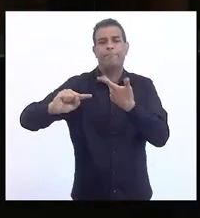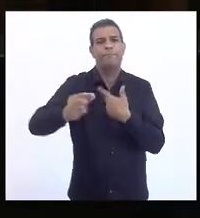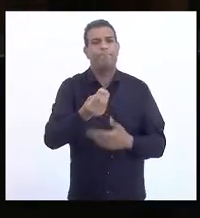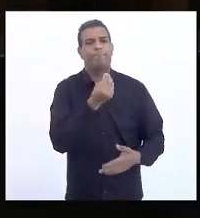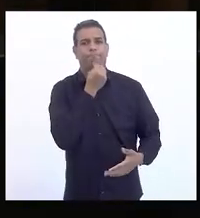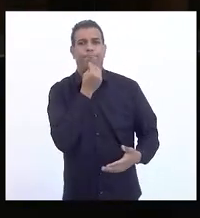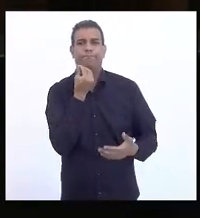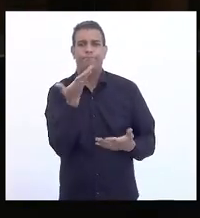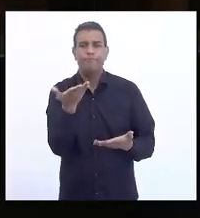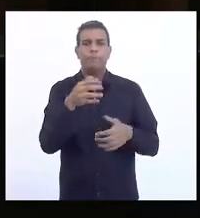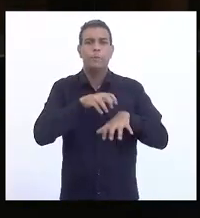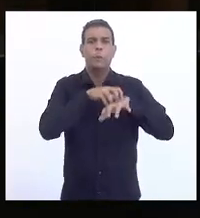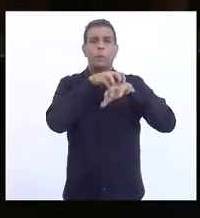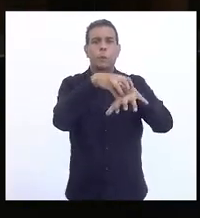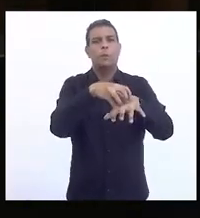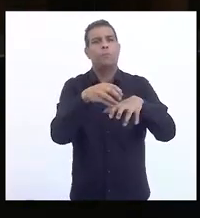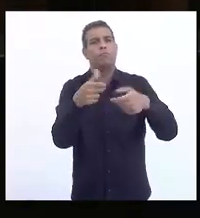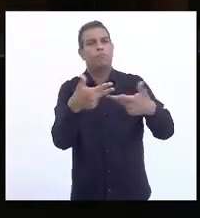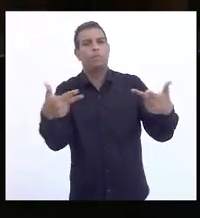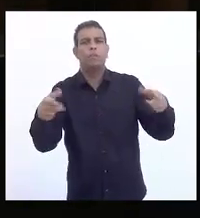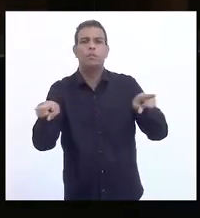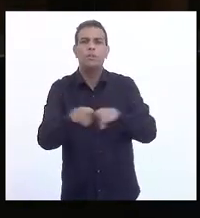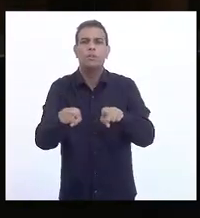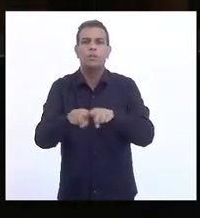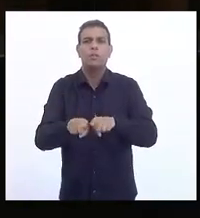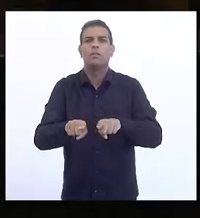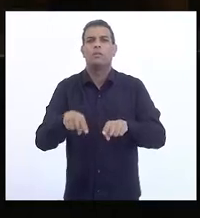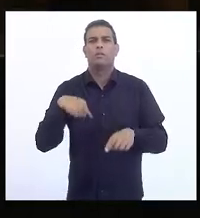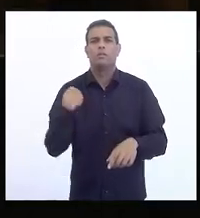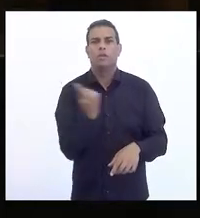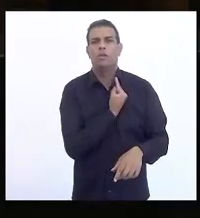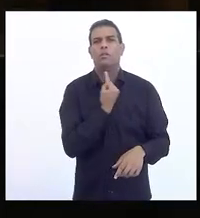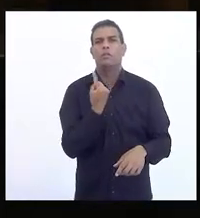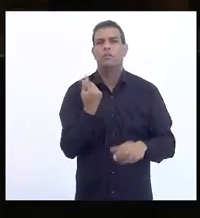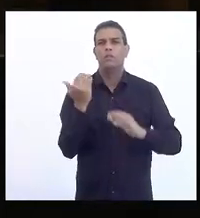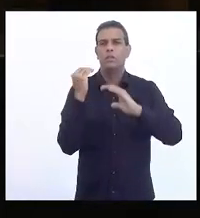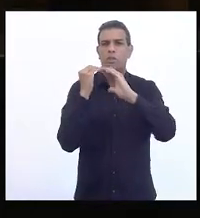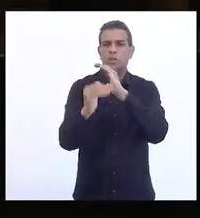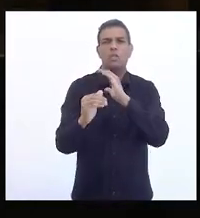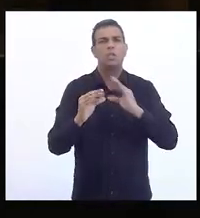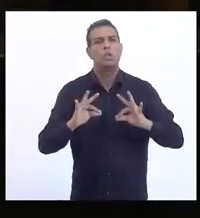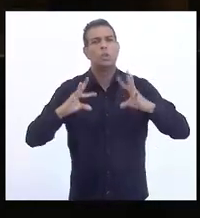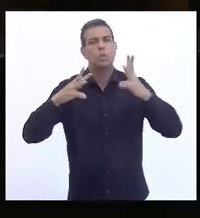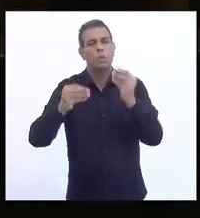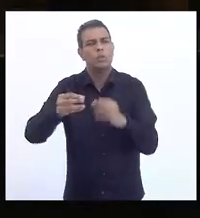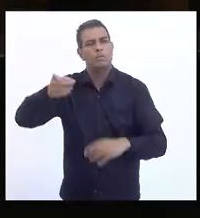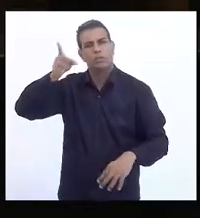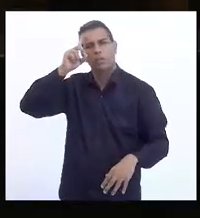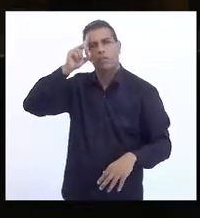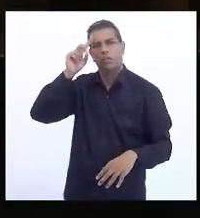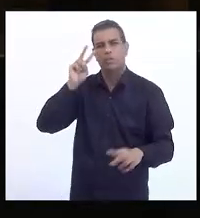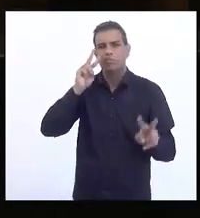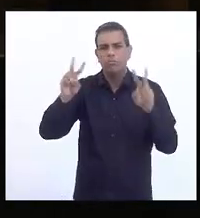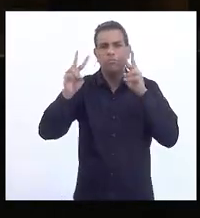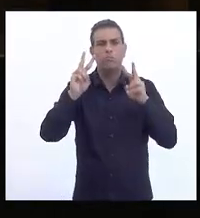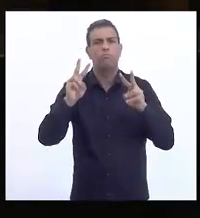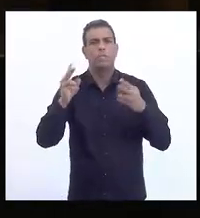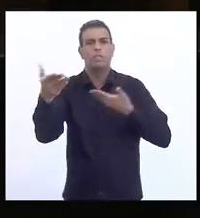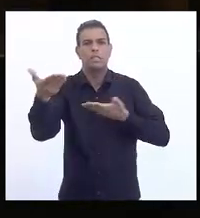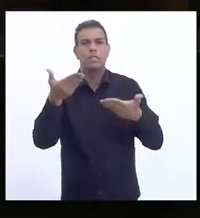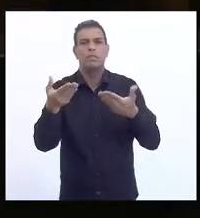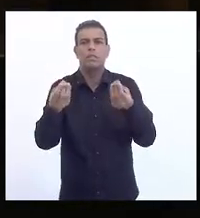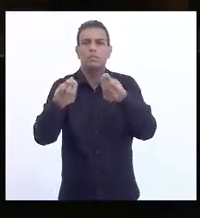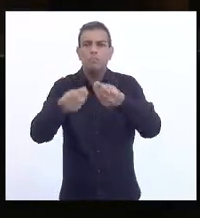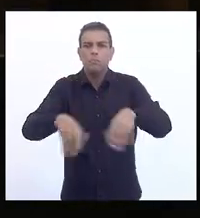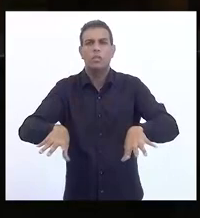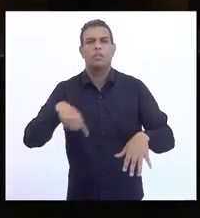pega ônibus todo dia, quem pega trem todos os dias, quem pega metrô todos os dias, sabe o quanto que esse serviço é